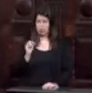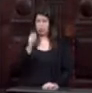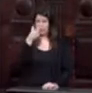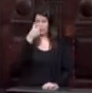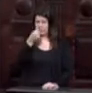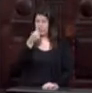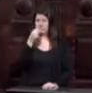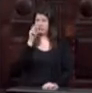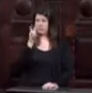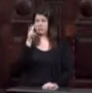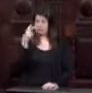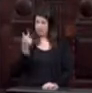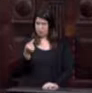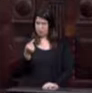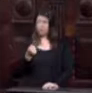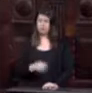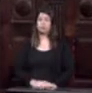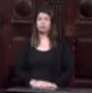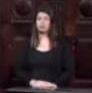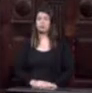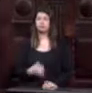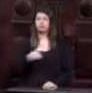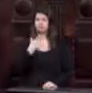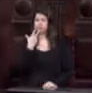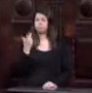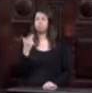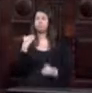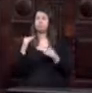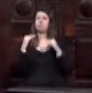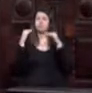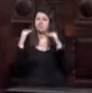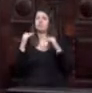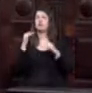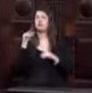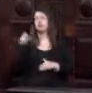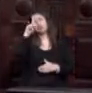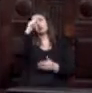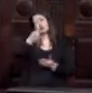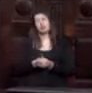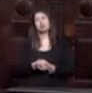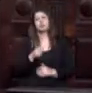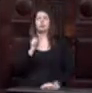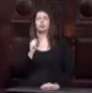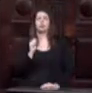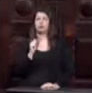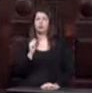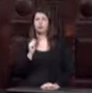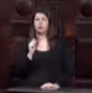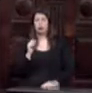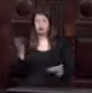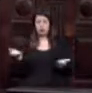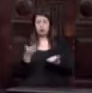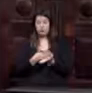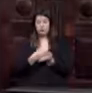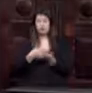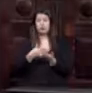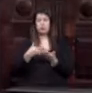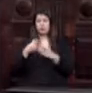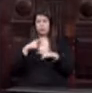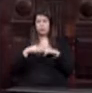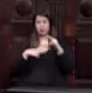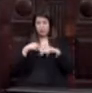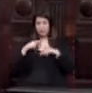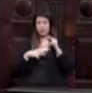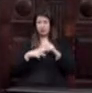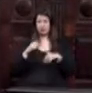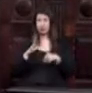2757. O que eu quero dizer? O Supremo decidiu, no início desse mês,